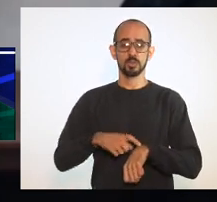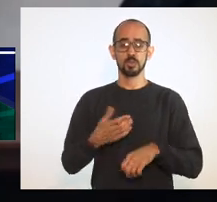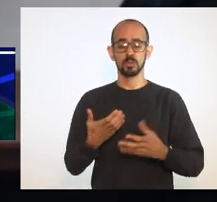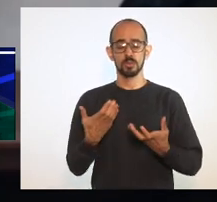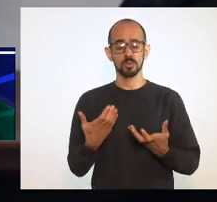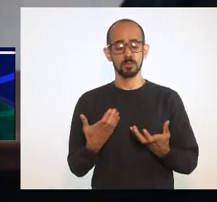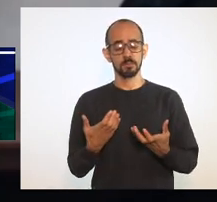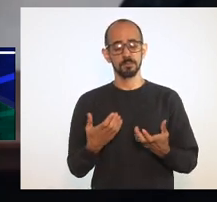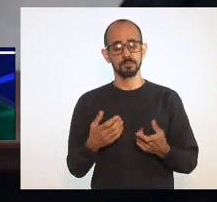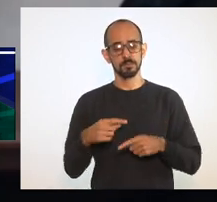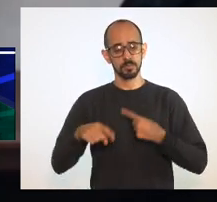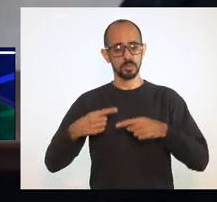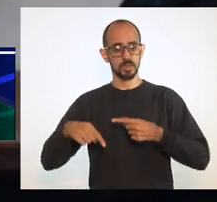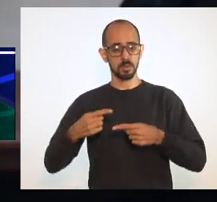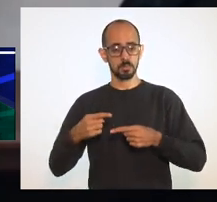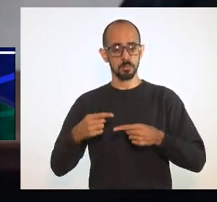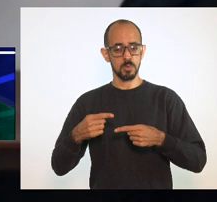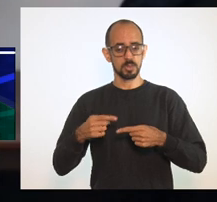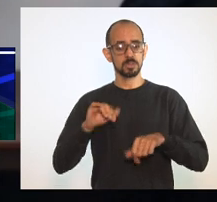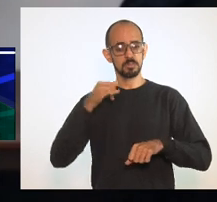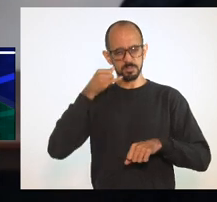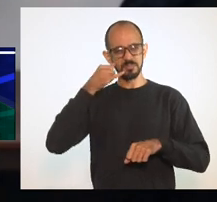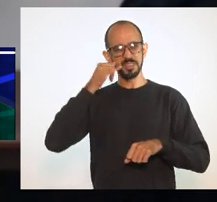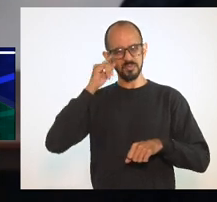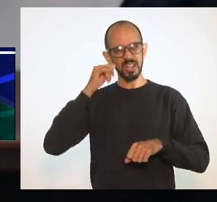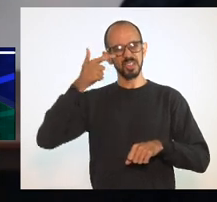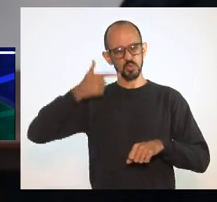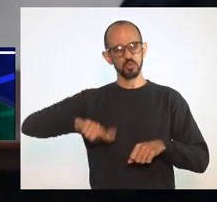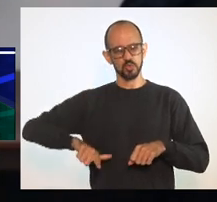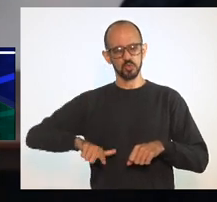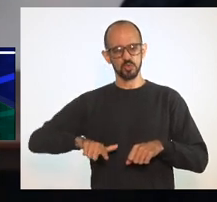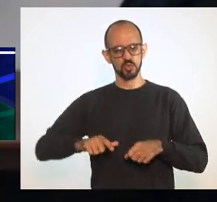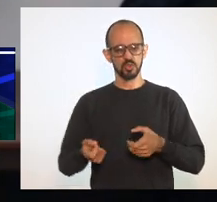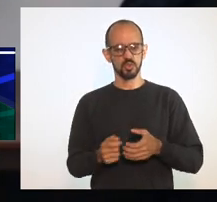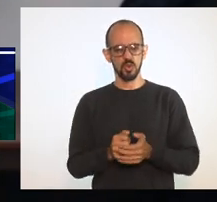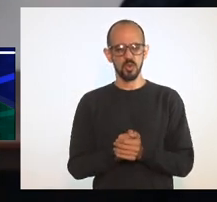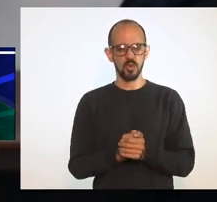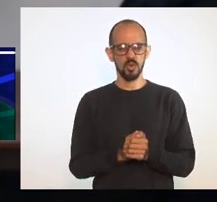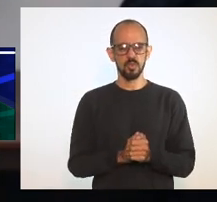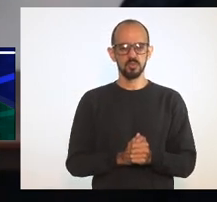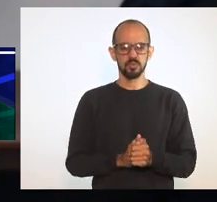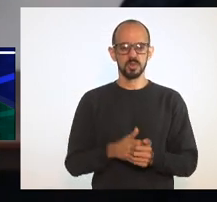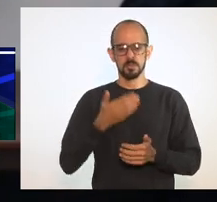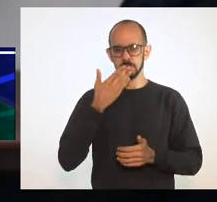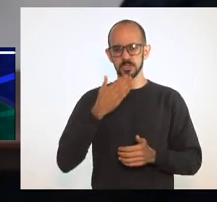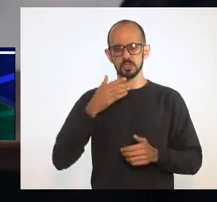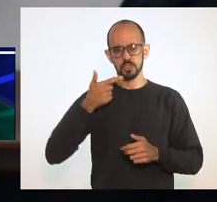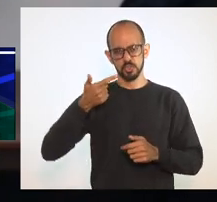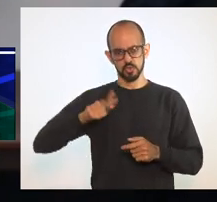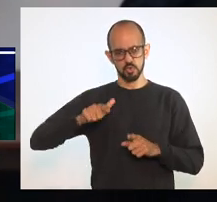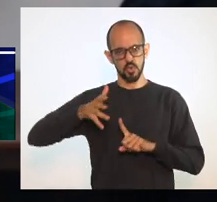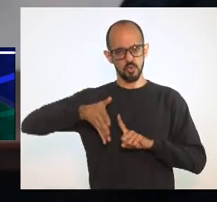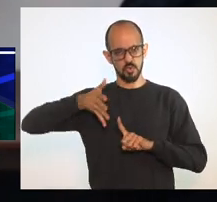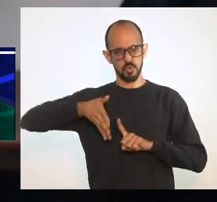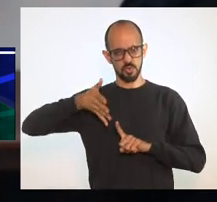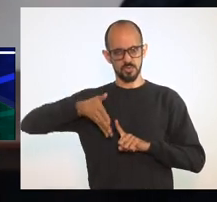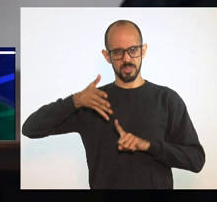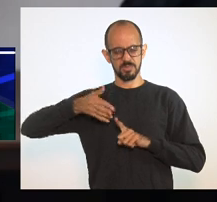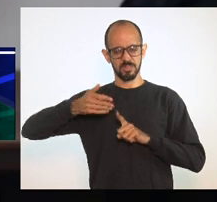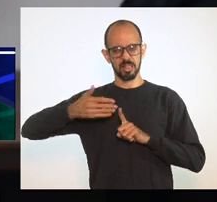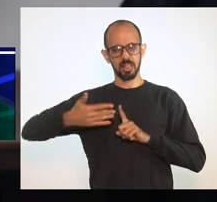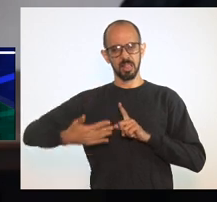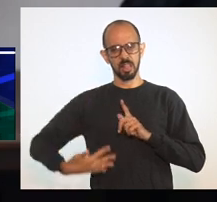e depois, para não pedir pela ordem ao presidente Décio Filiano e assim não alongar mais a